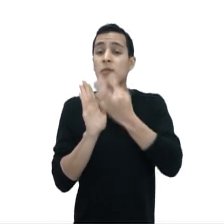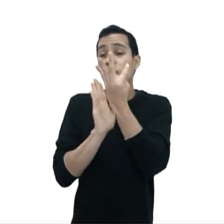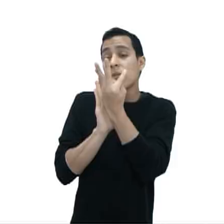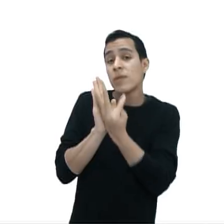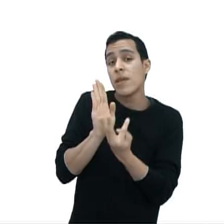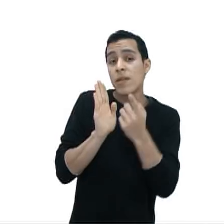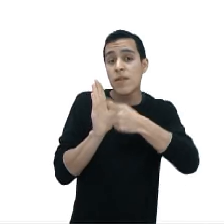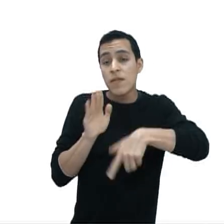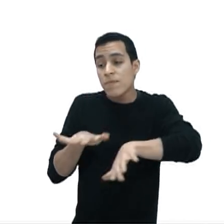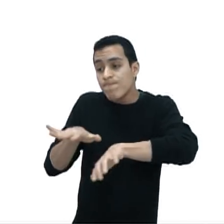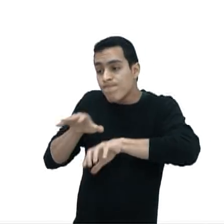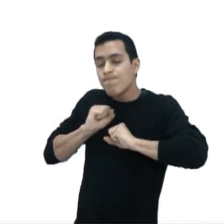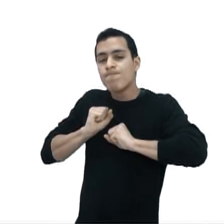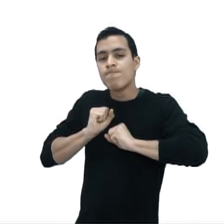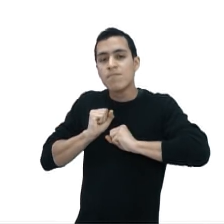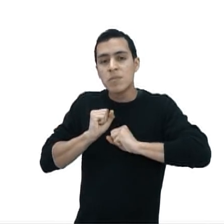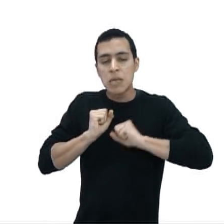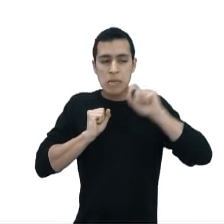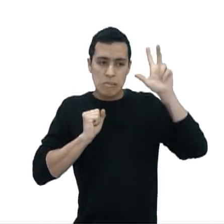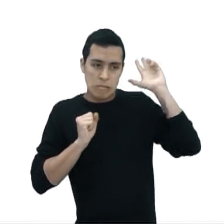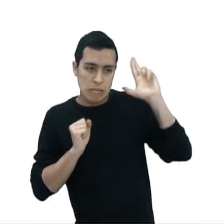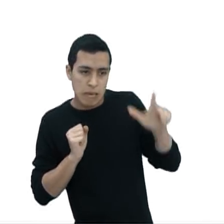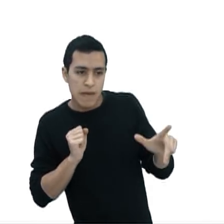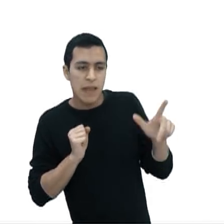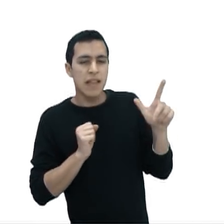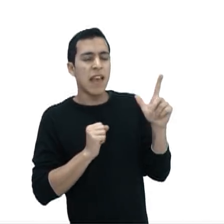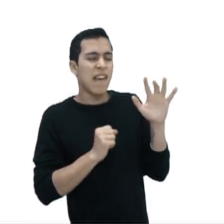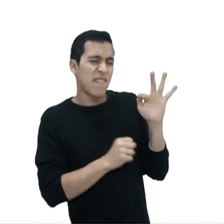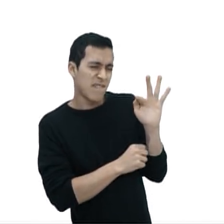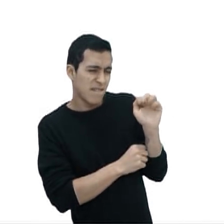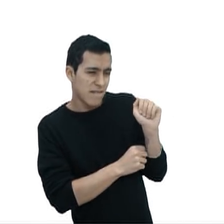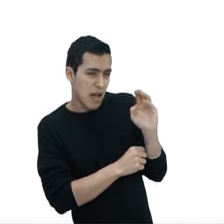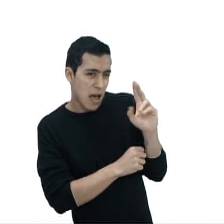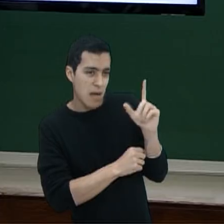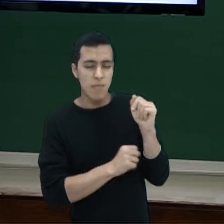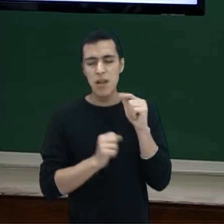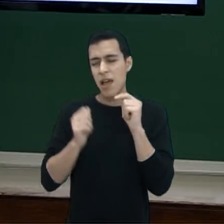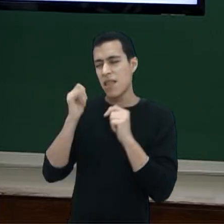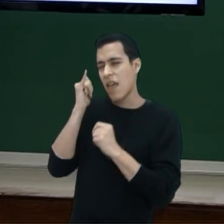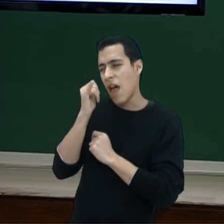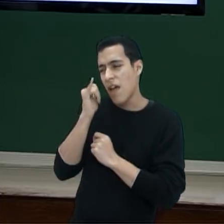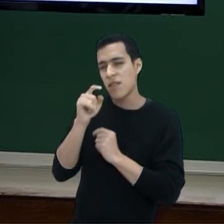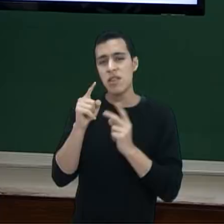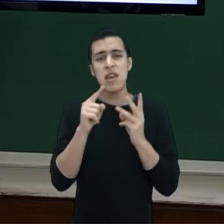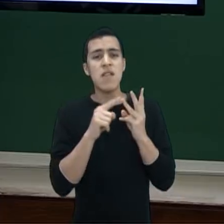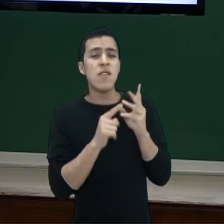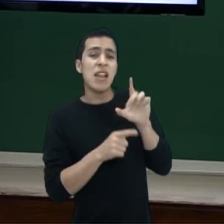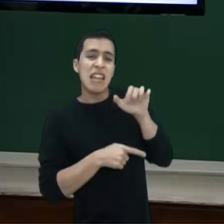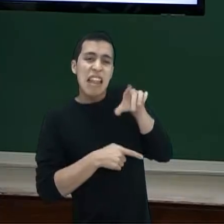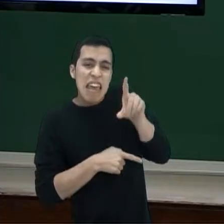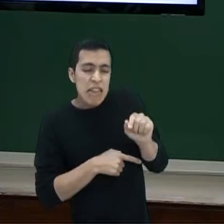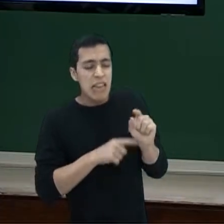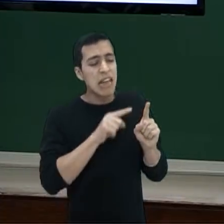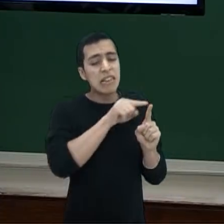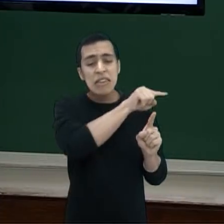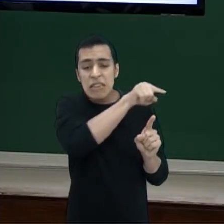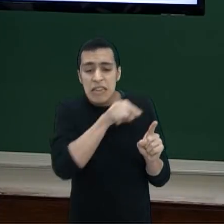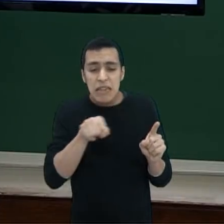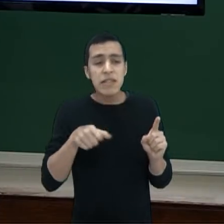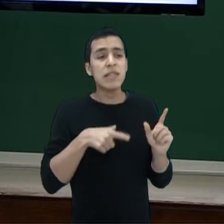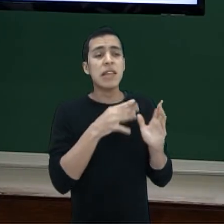se apropriar, né, da diferença entre o que é uma fábula, o que é um texto narrativo, o que é uma lenda, onde que esses gêneros se